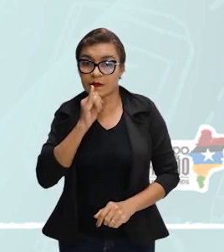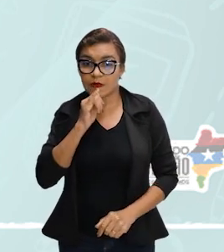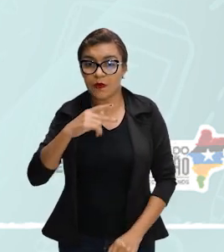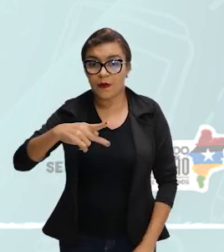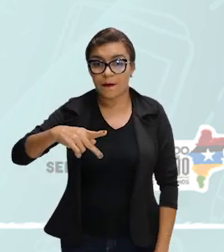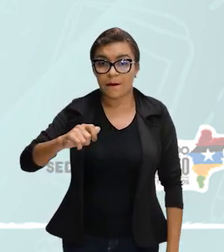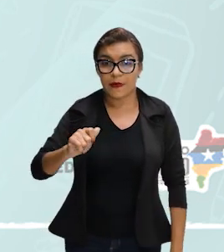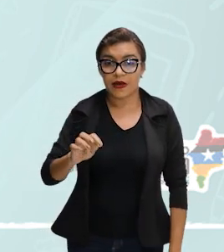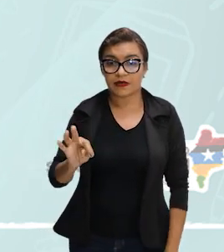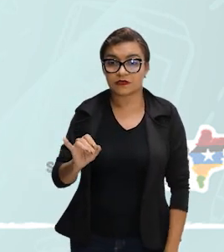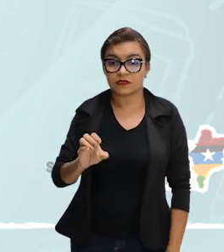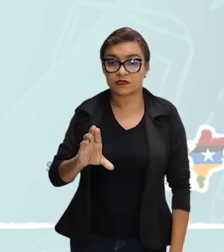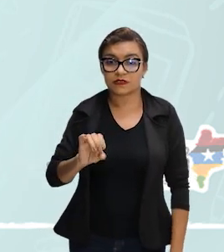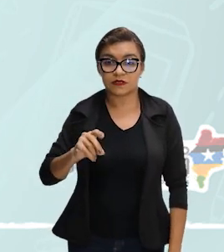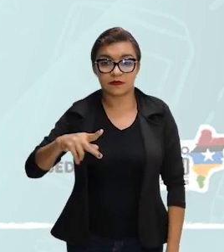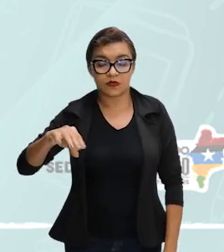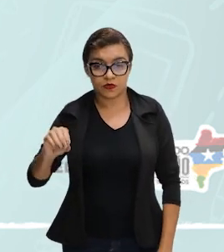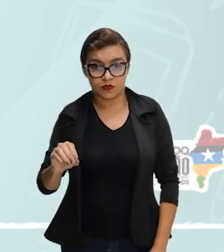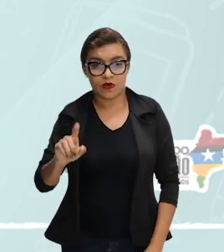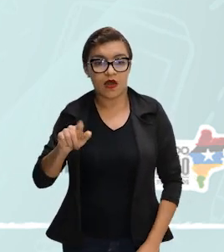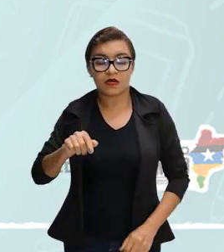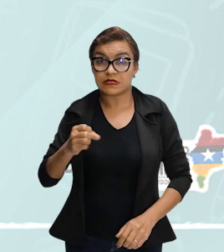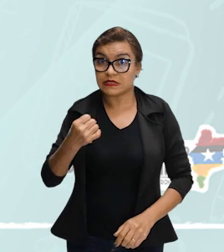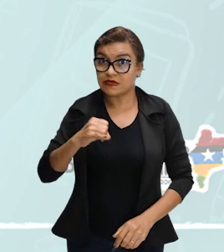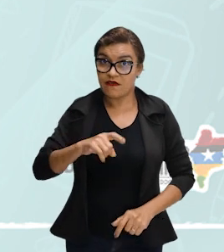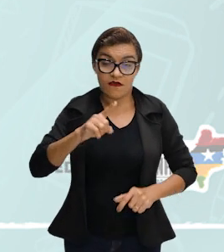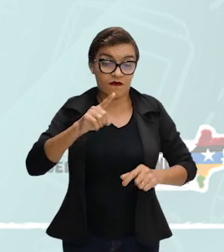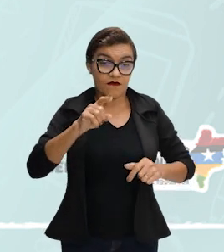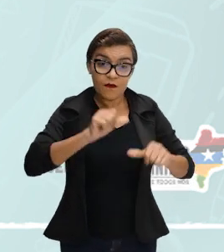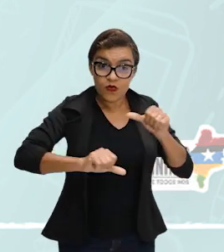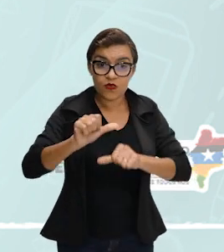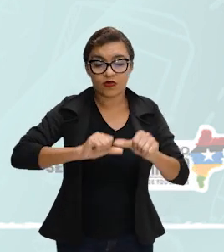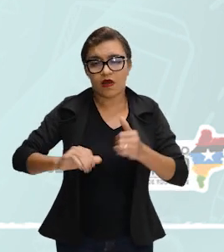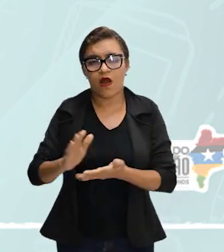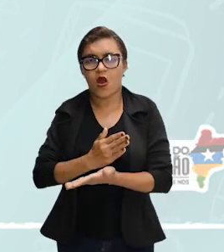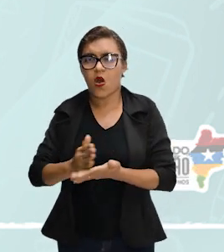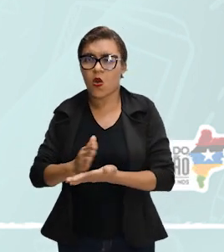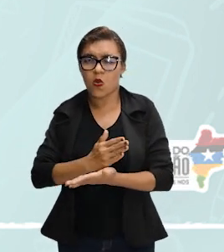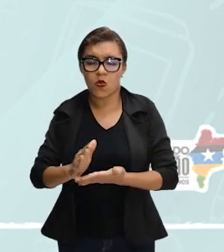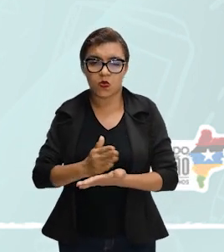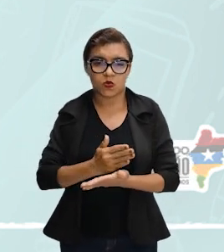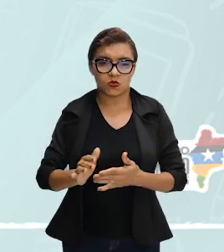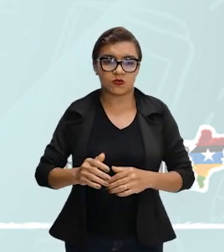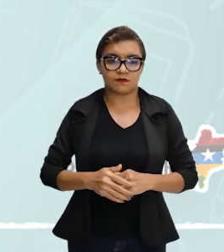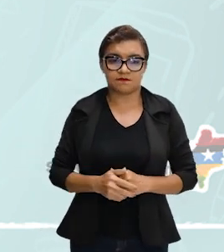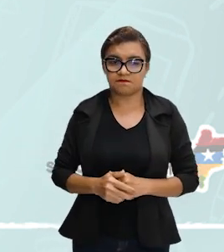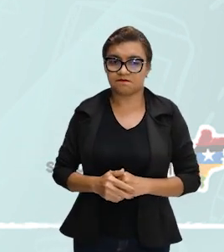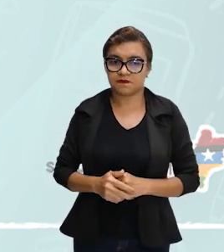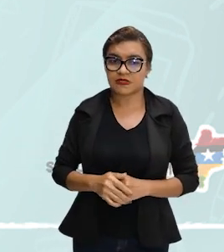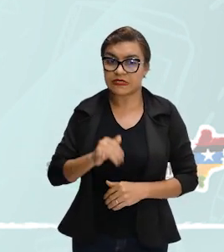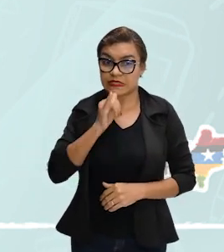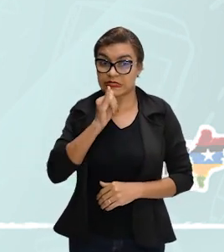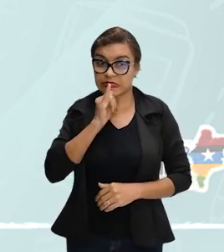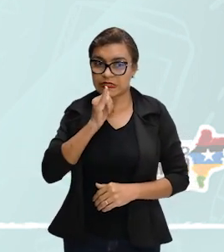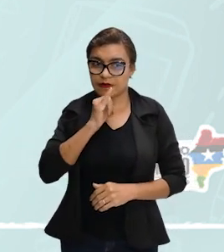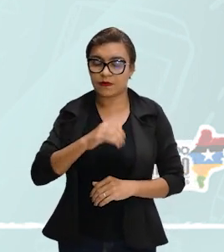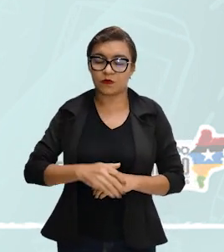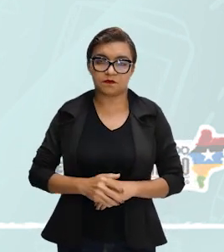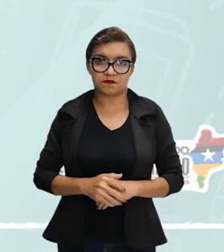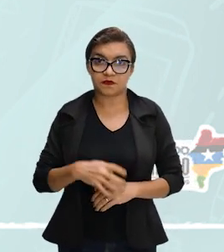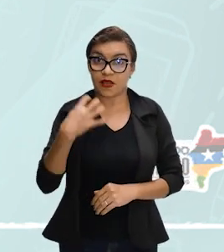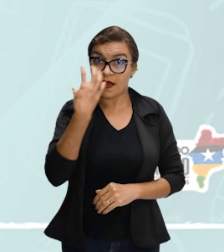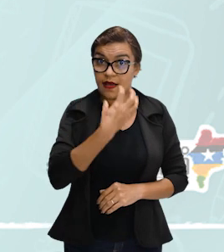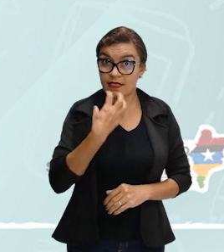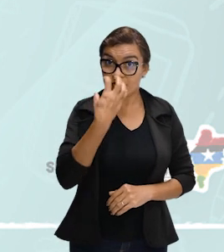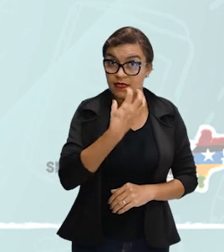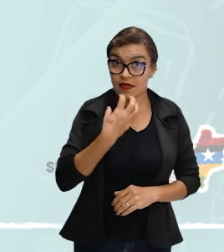algunos casos variable. O participio só é variável em alguns casos. Dados e das. Então, exemplo.